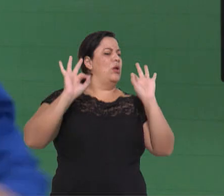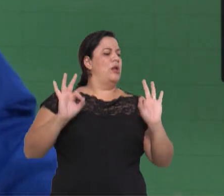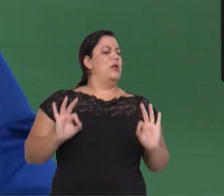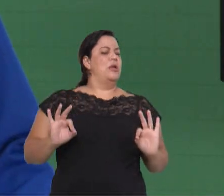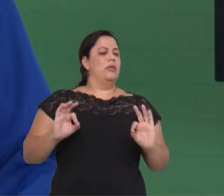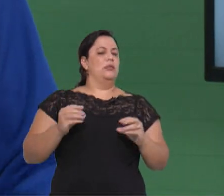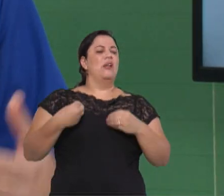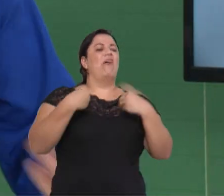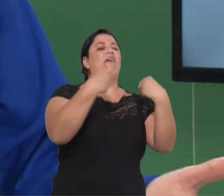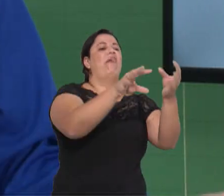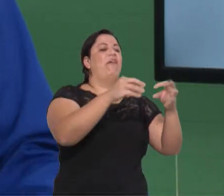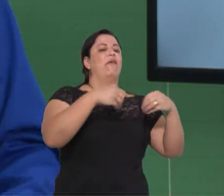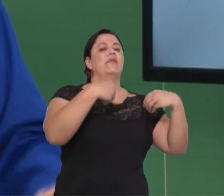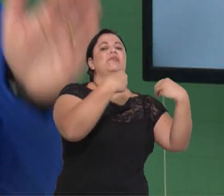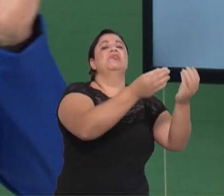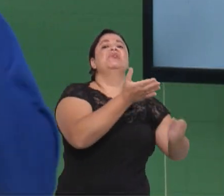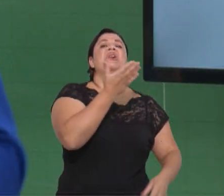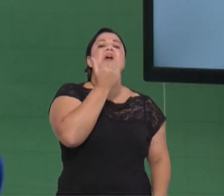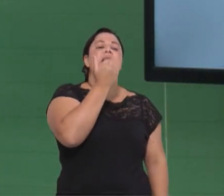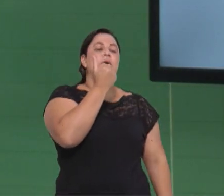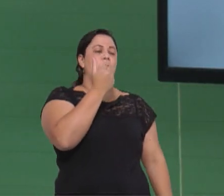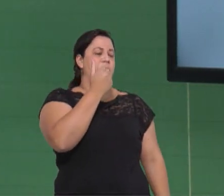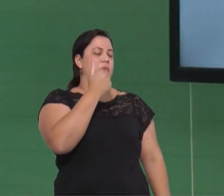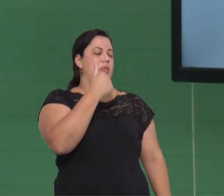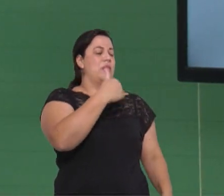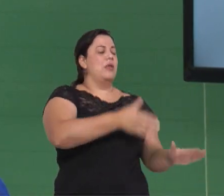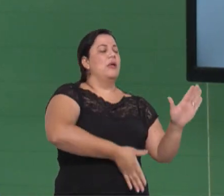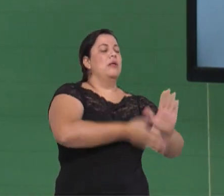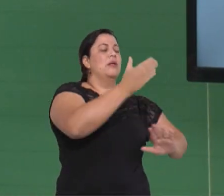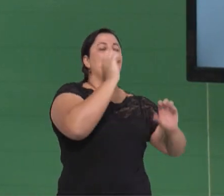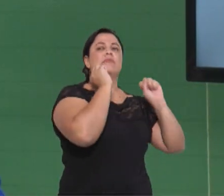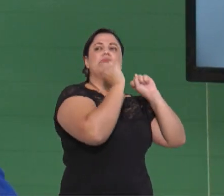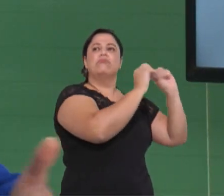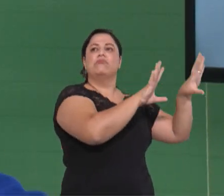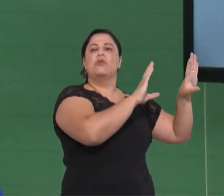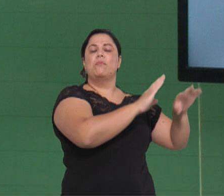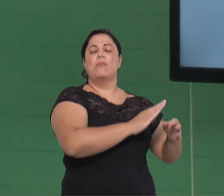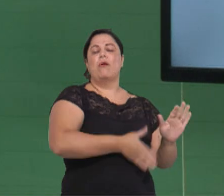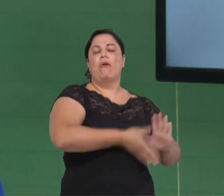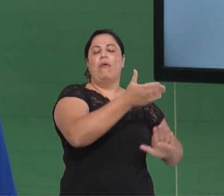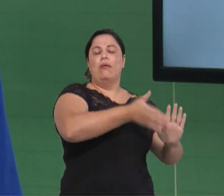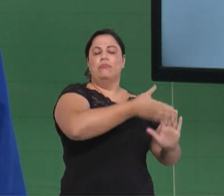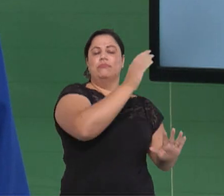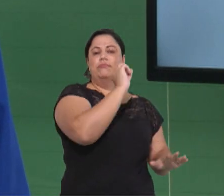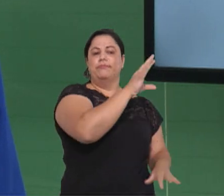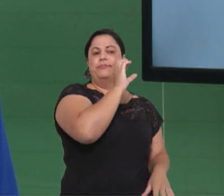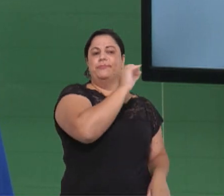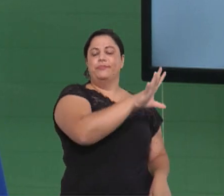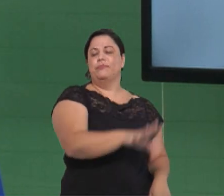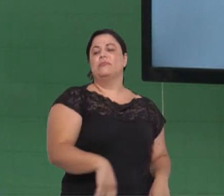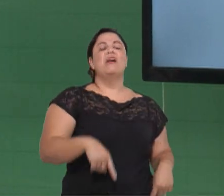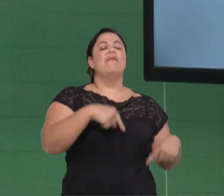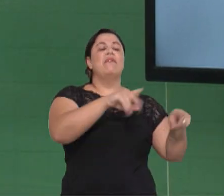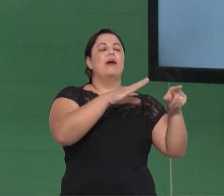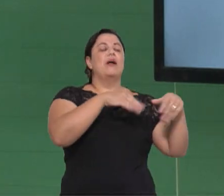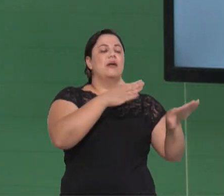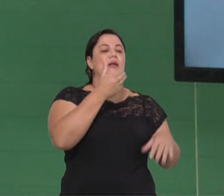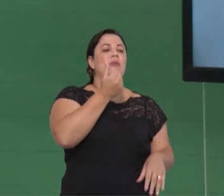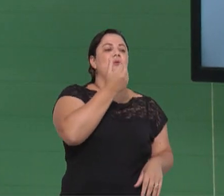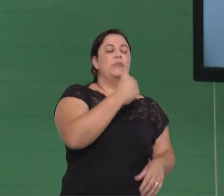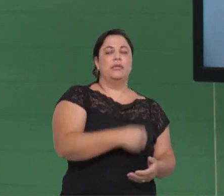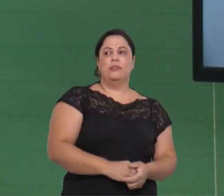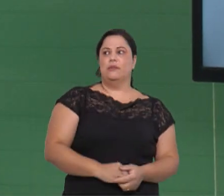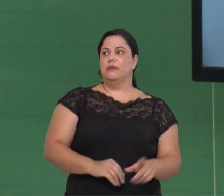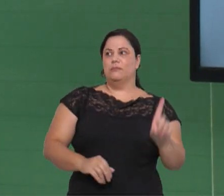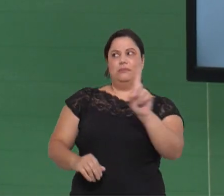pobres que eles vão embora, ou seja, mata a fome desse povo que eles vão embora. Mas não era só comida, era a dignidade desse povo